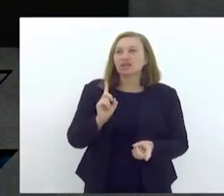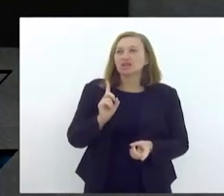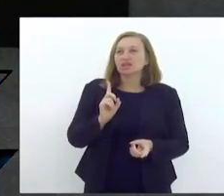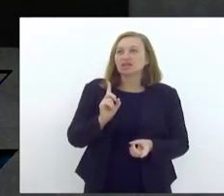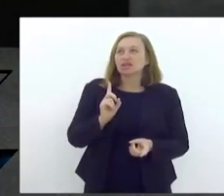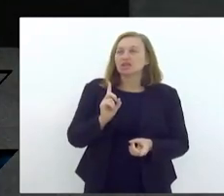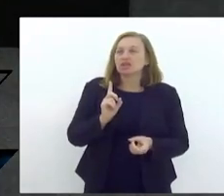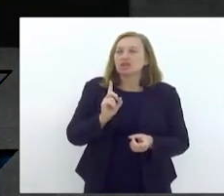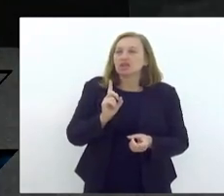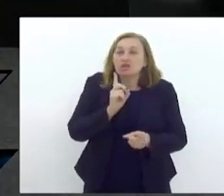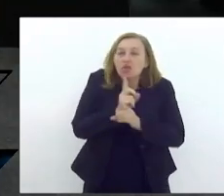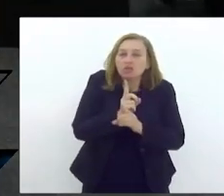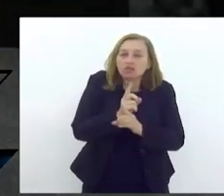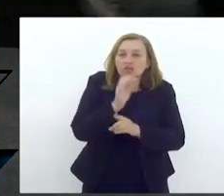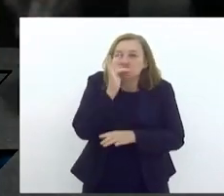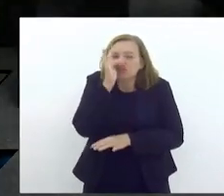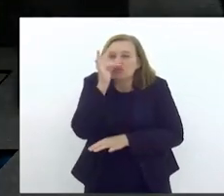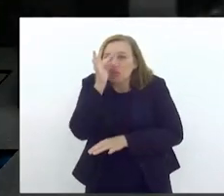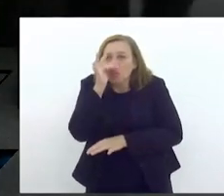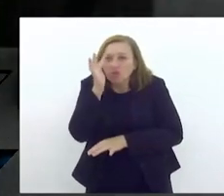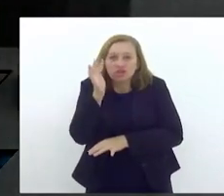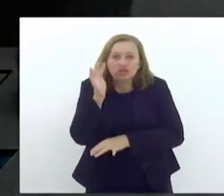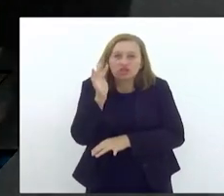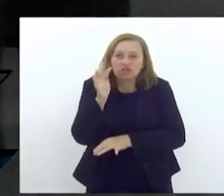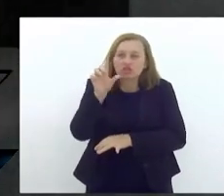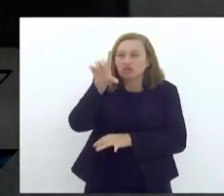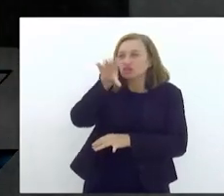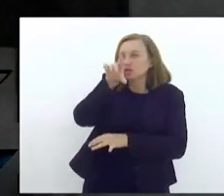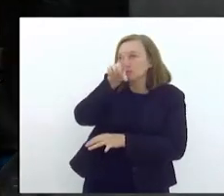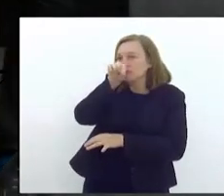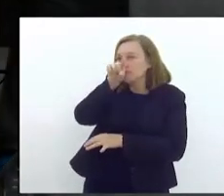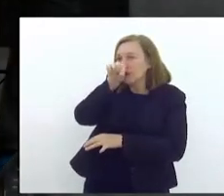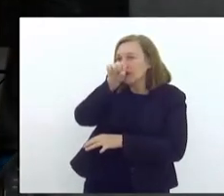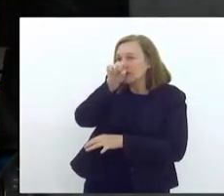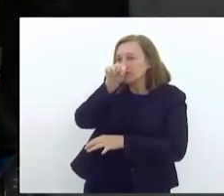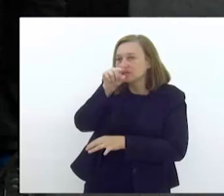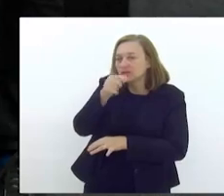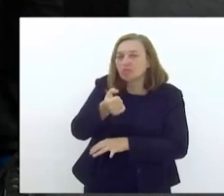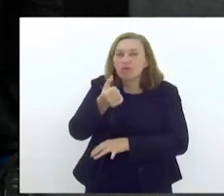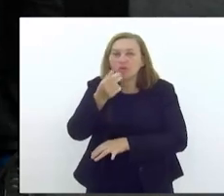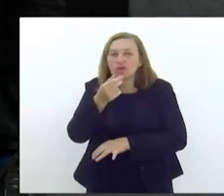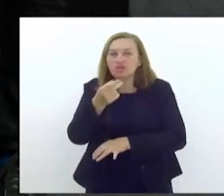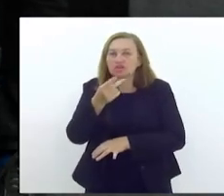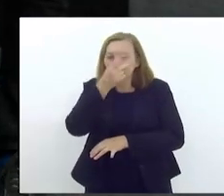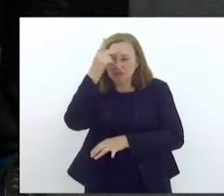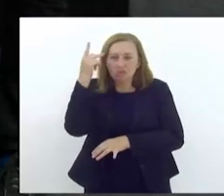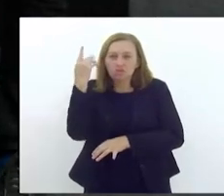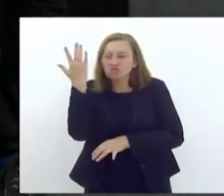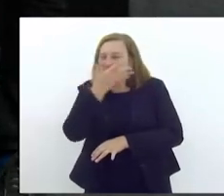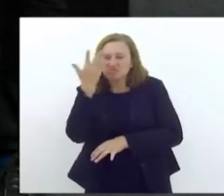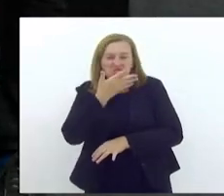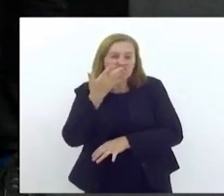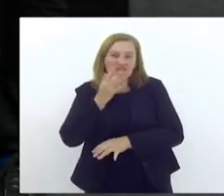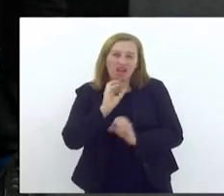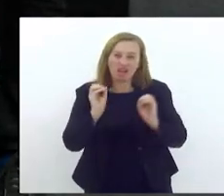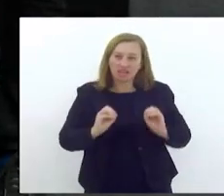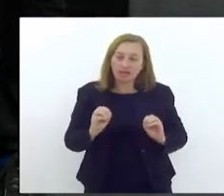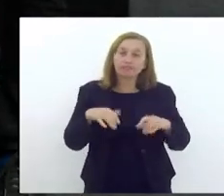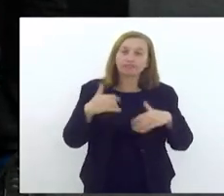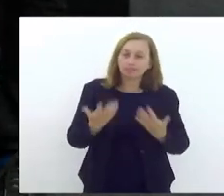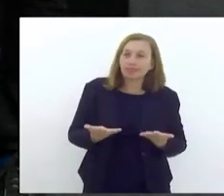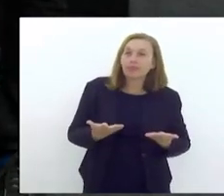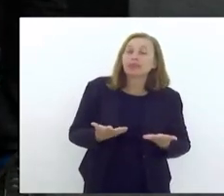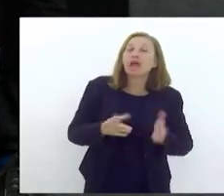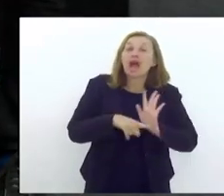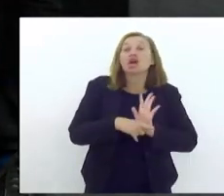flores pássaros que normalmente as pessoas não veem pouca gente sobe duas três mil metros de altura e